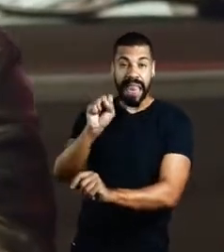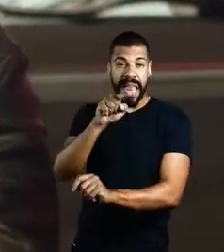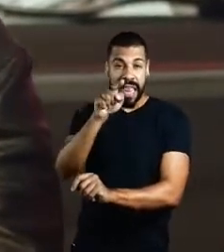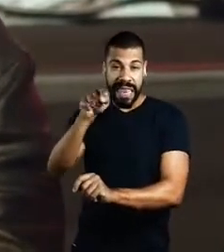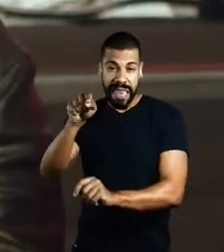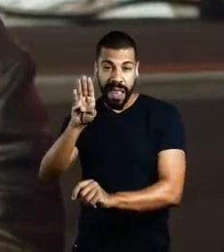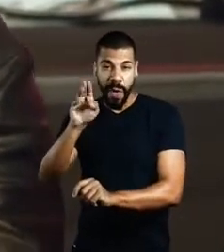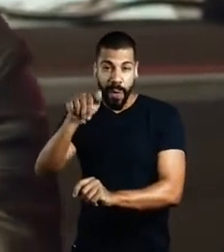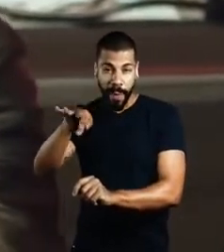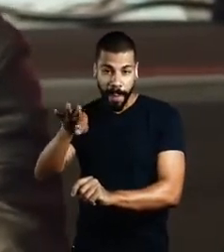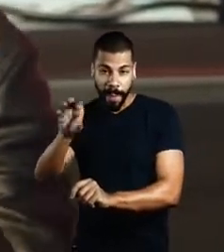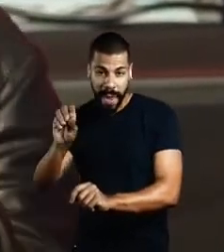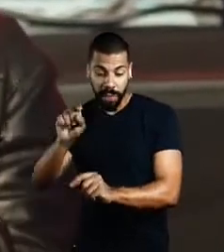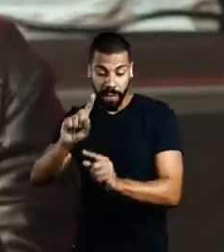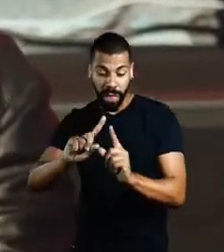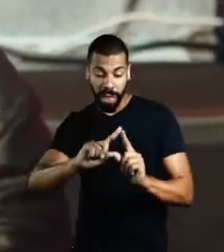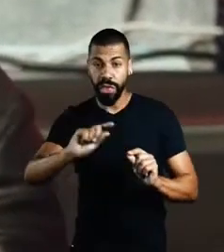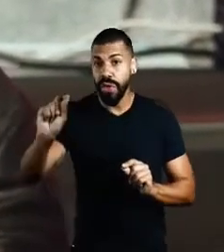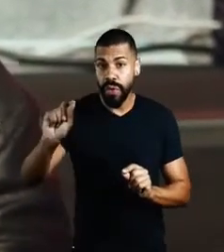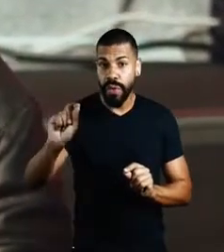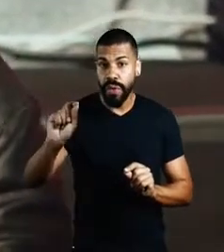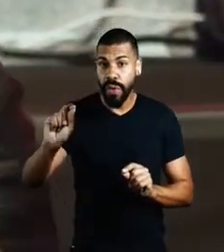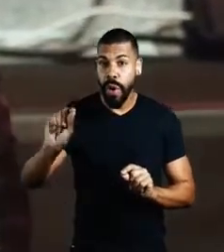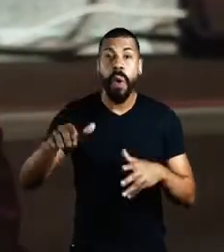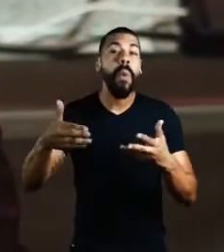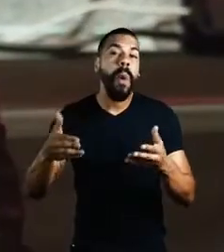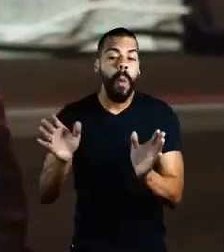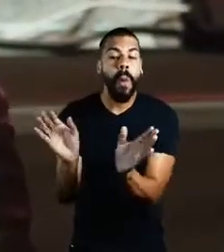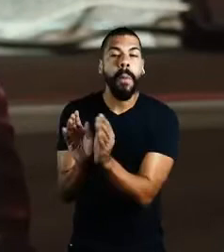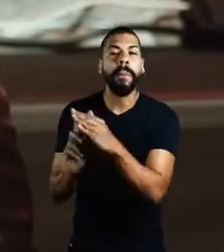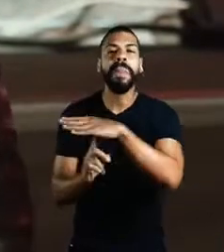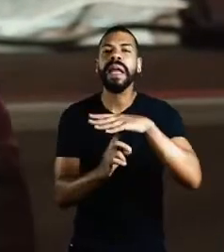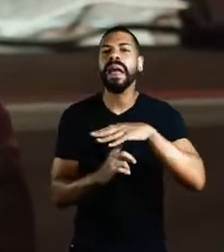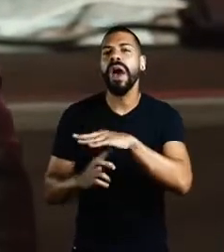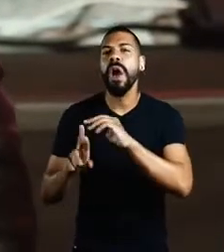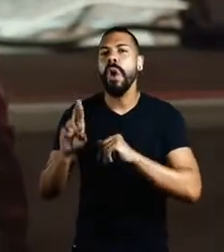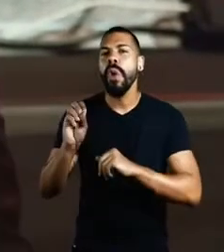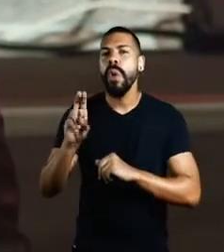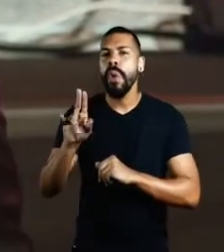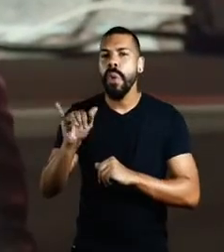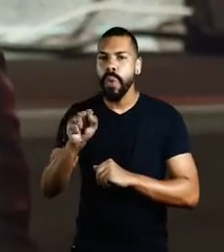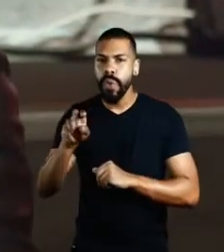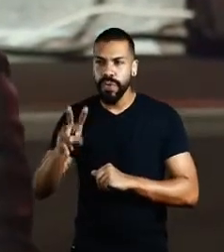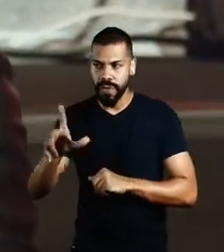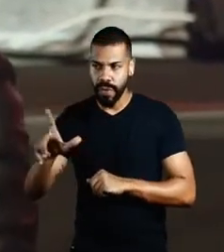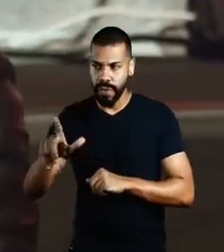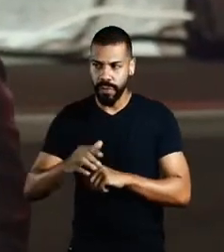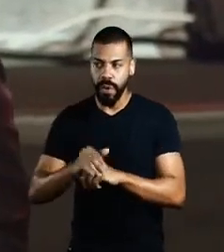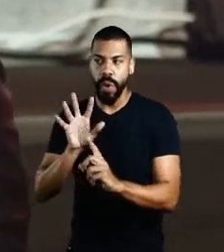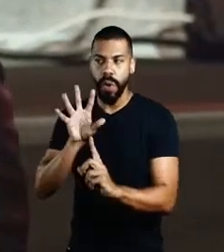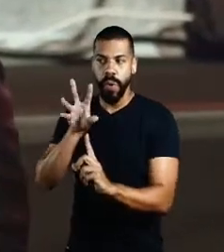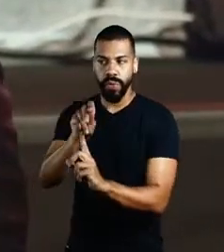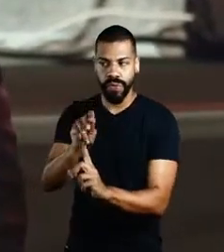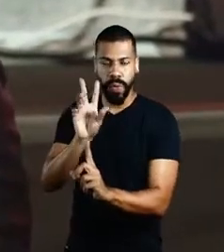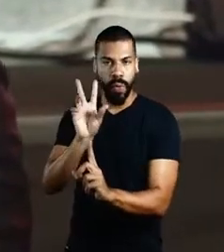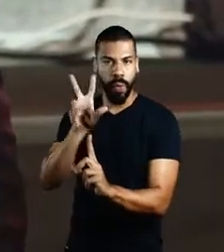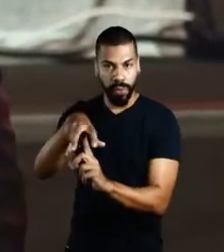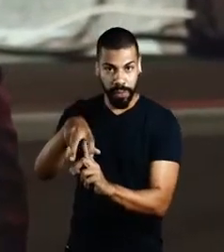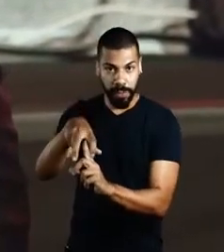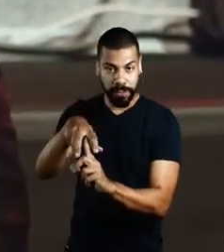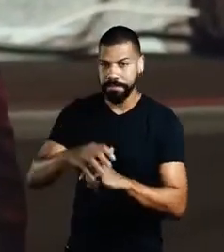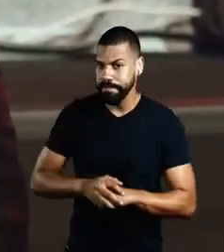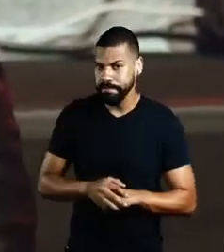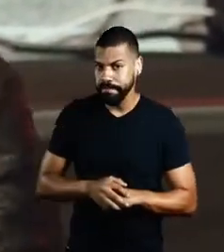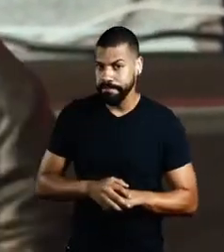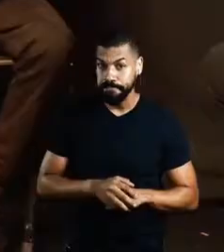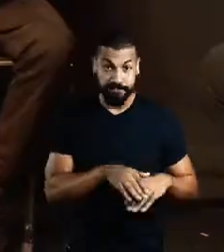foi para Roosevelt, ou o Região Abissal já estava estabilizado então, no território do Bixiga e não precisou migrar? Existe